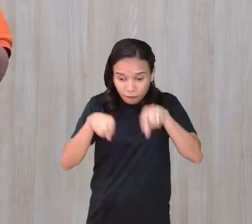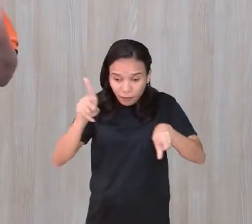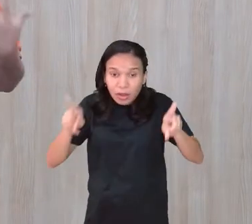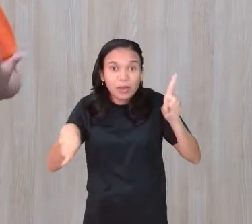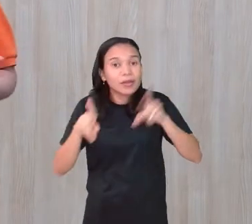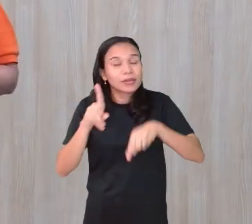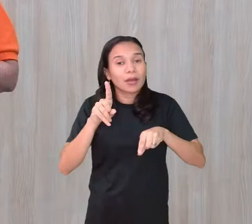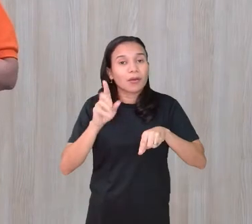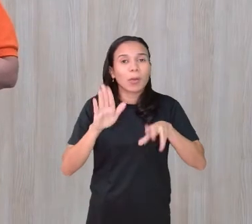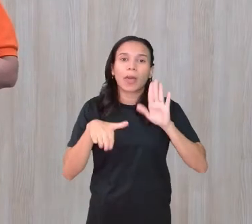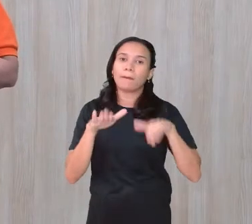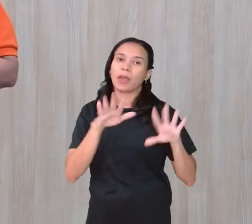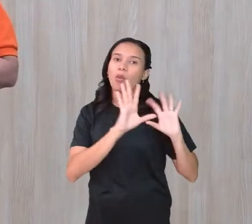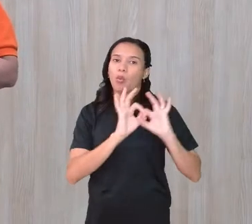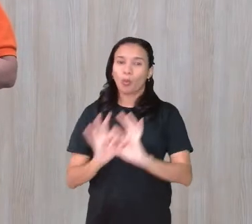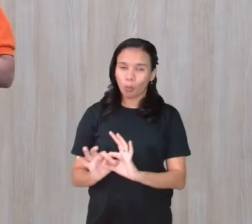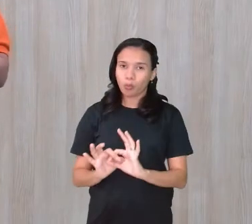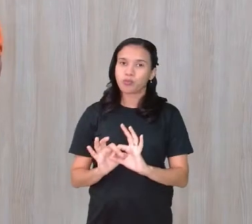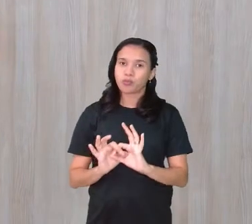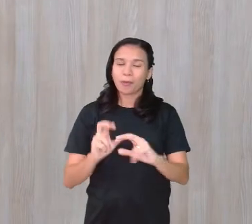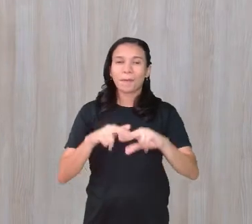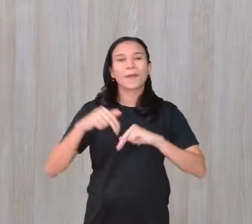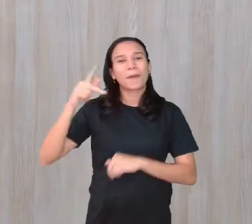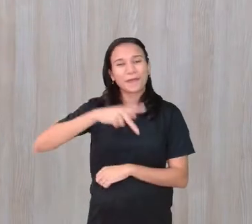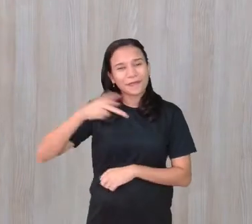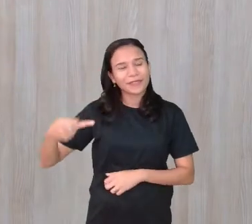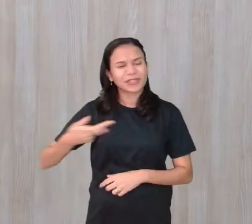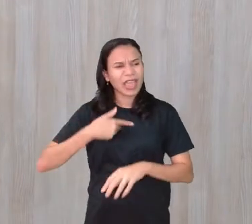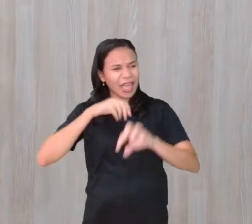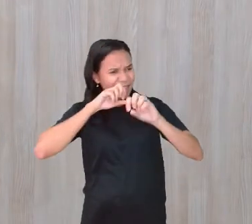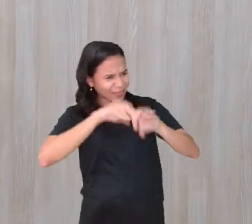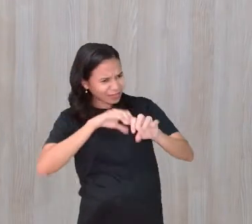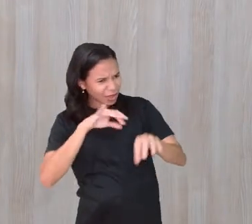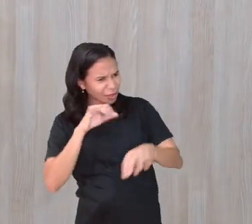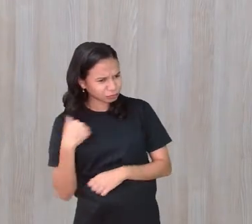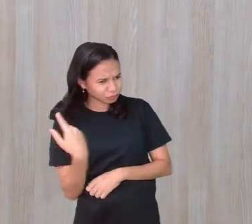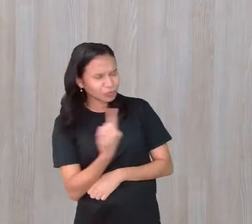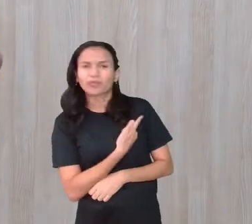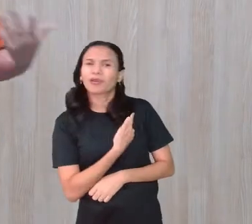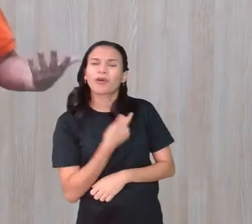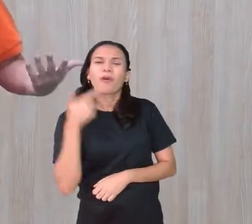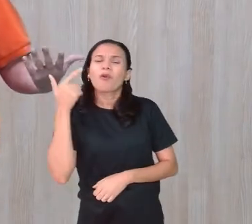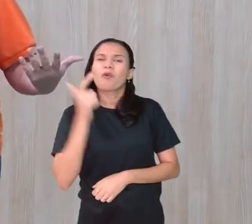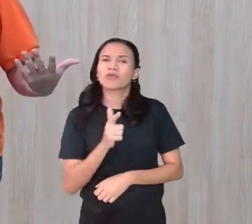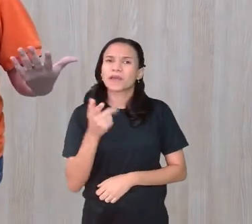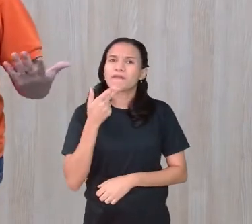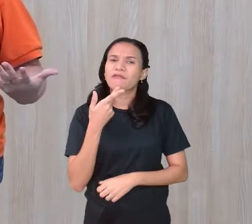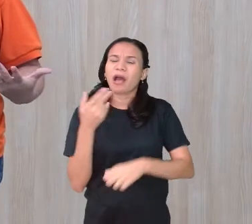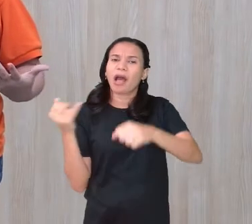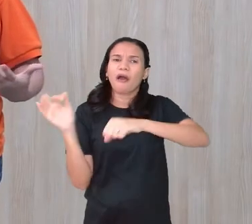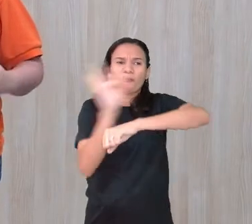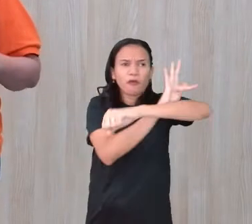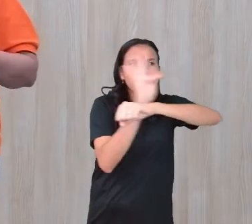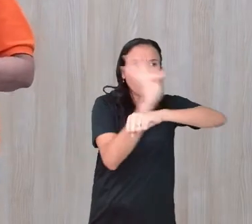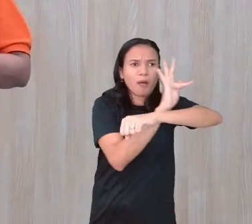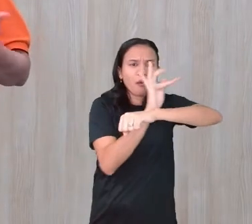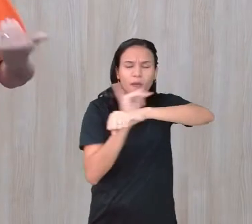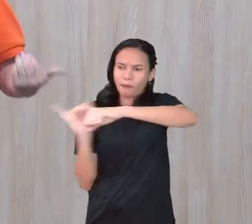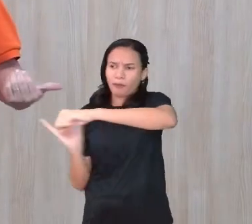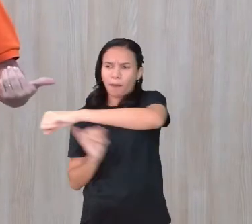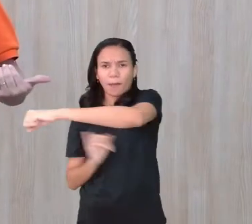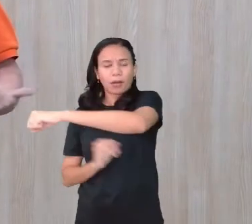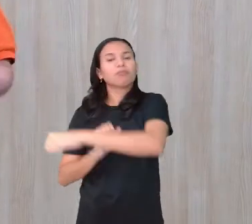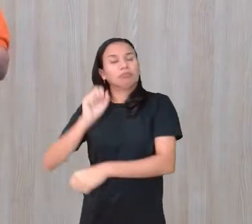variação dependendo do contexto. E aí, professora, dando aula para a gente, você pode falar a linguagem formal? Sim,